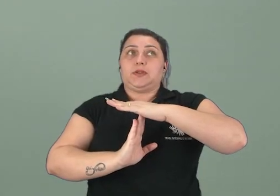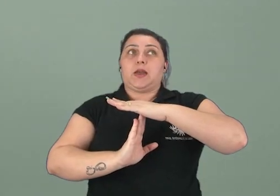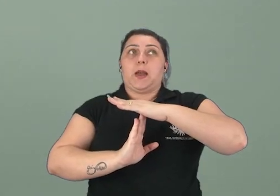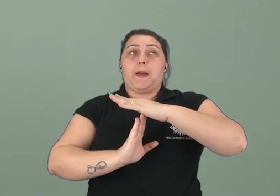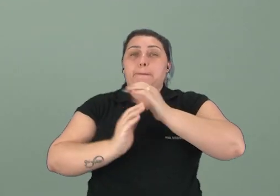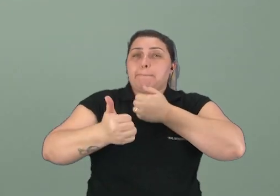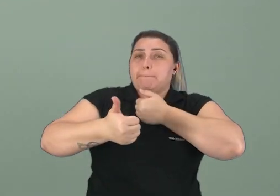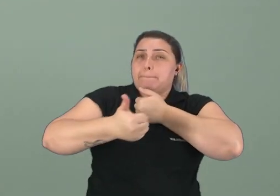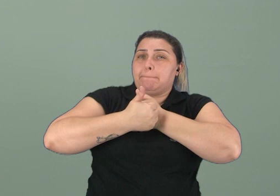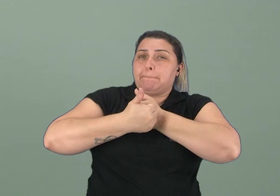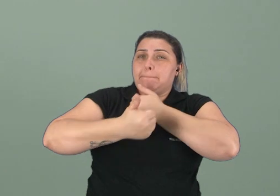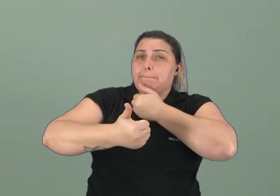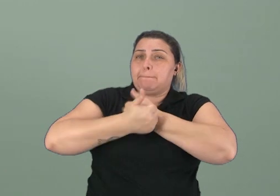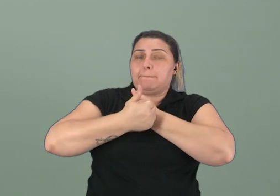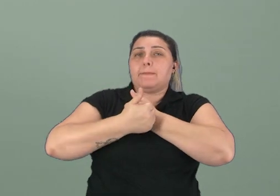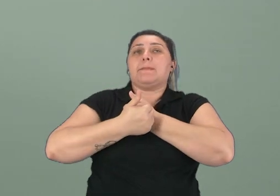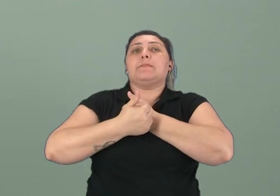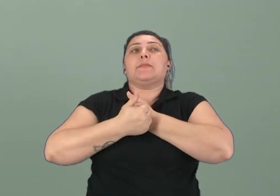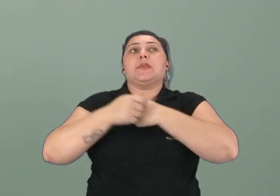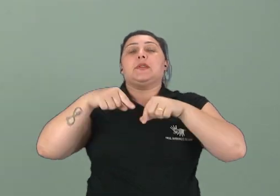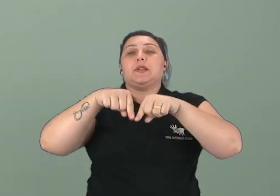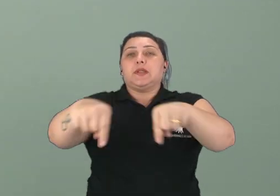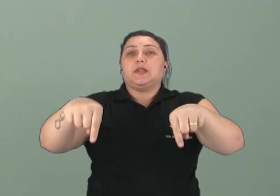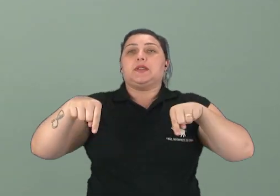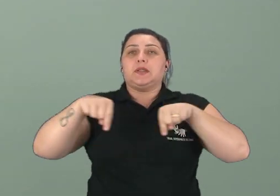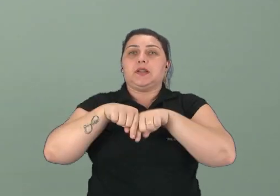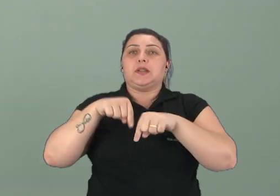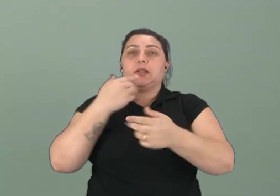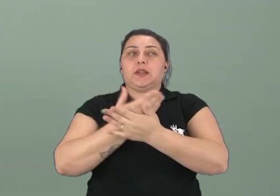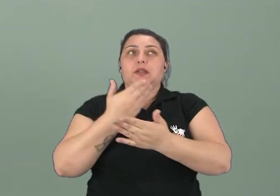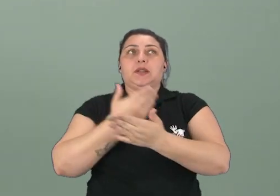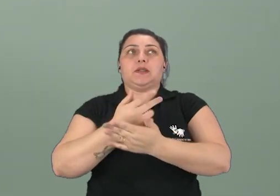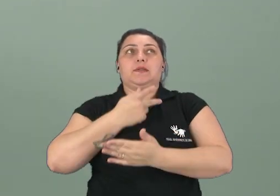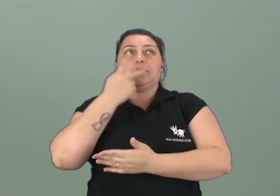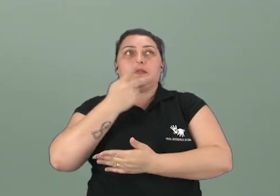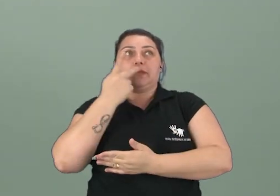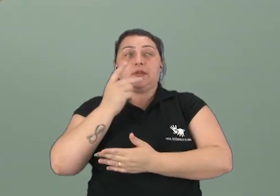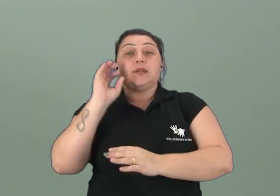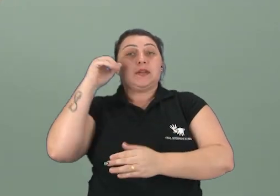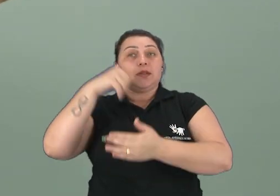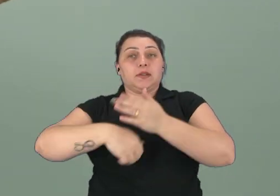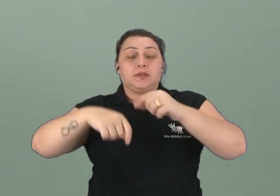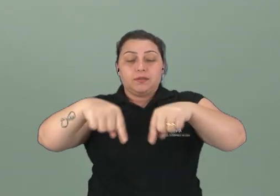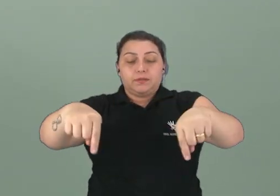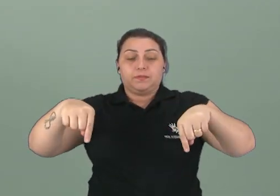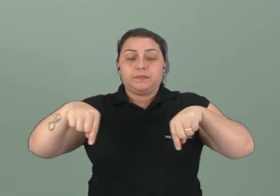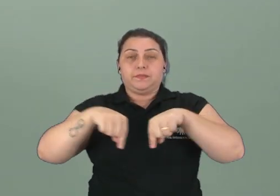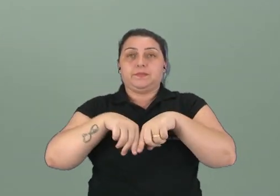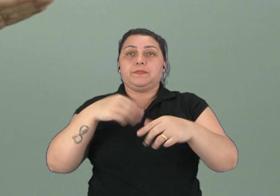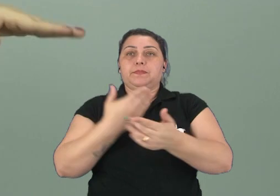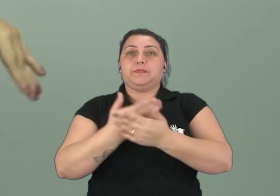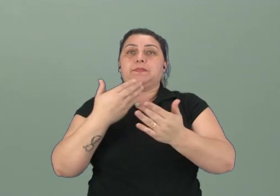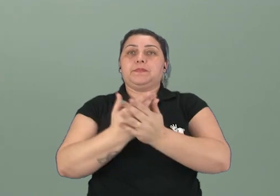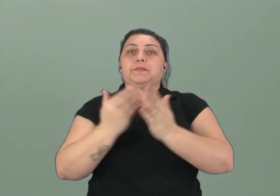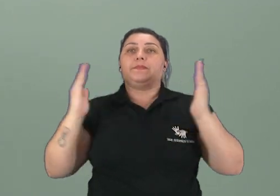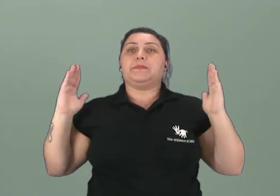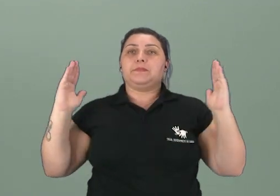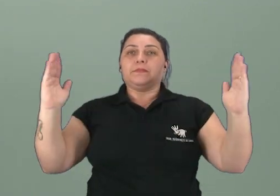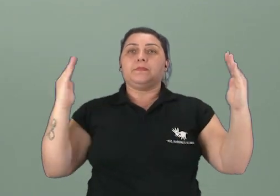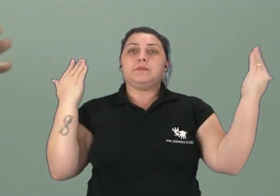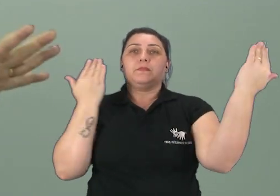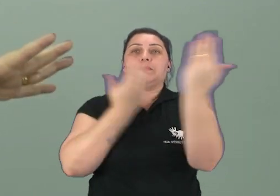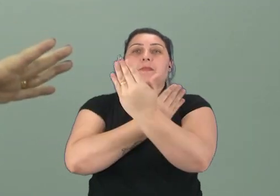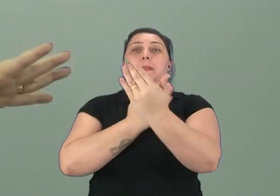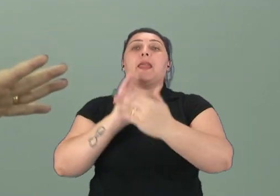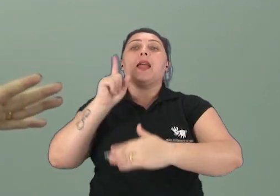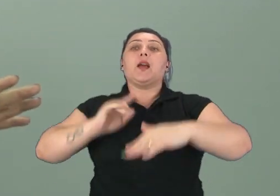a lado. Geralmente na sala de aula a gente fala assim, nós estamos dentro da sala de aula, as paredes são os